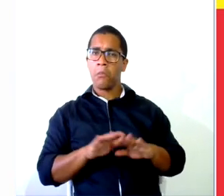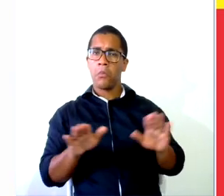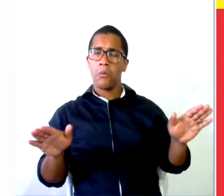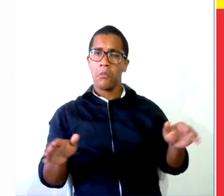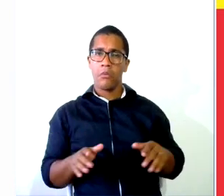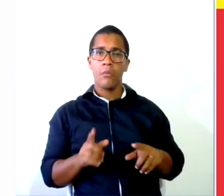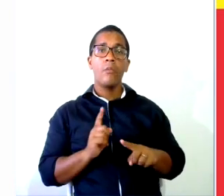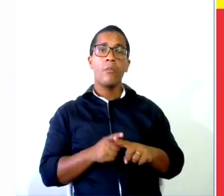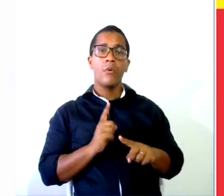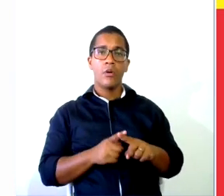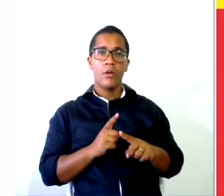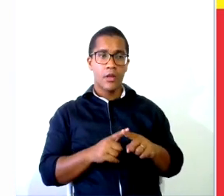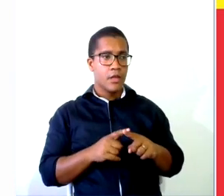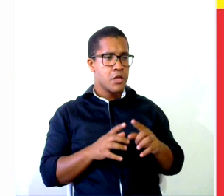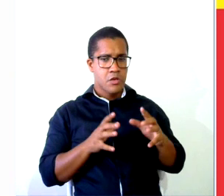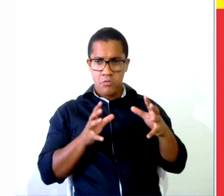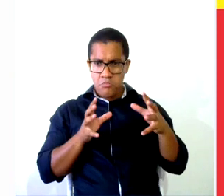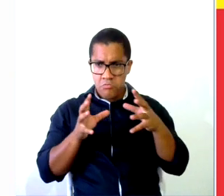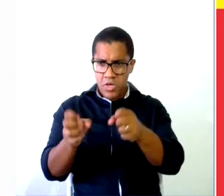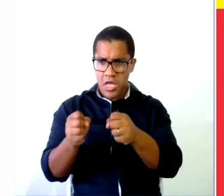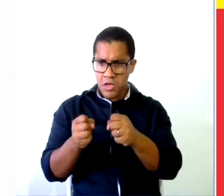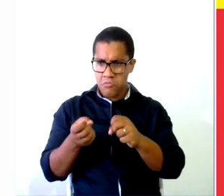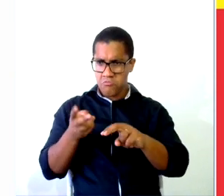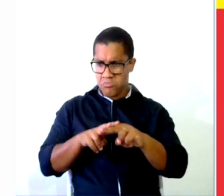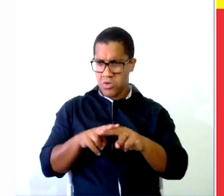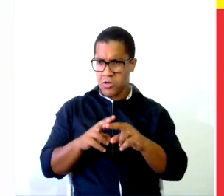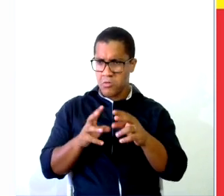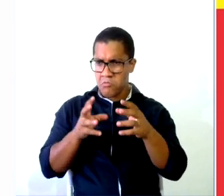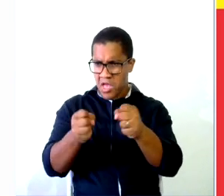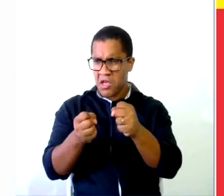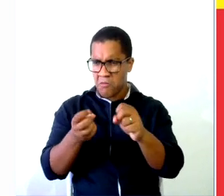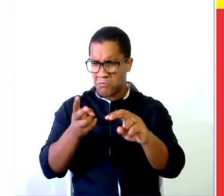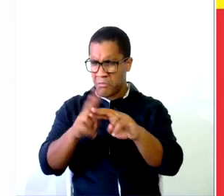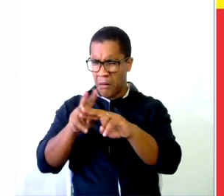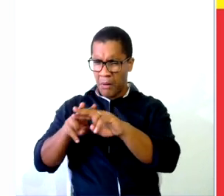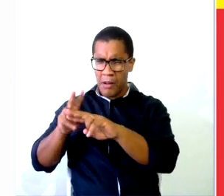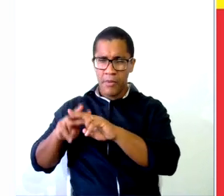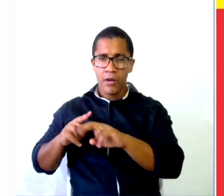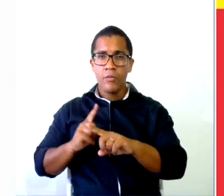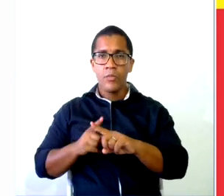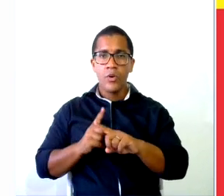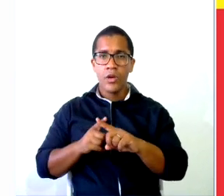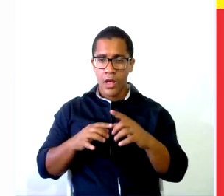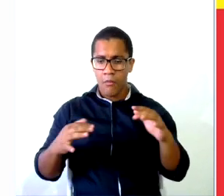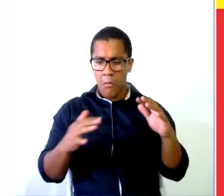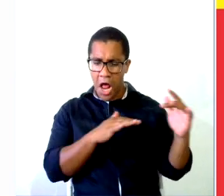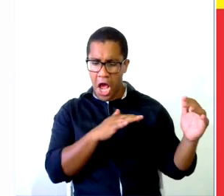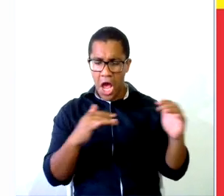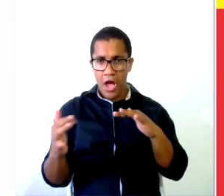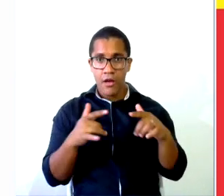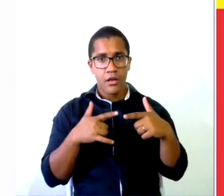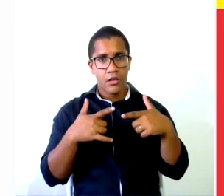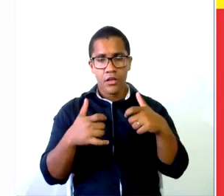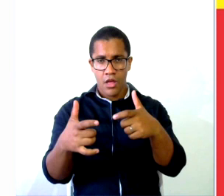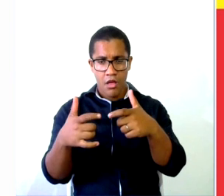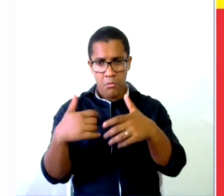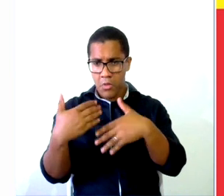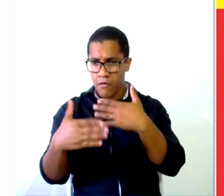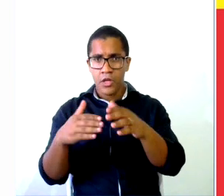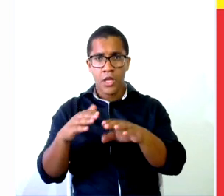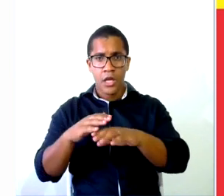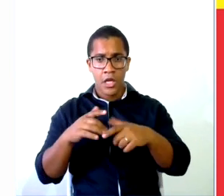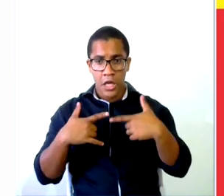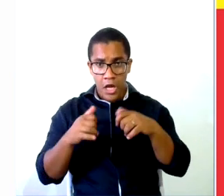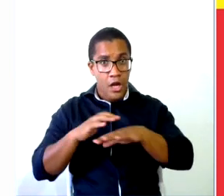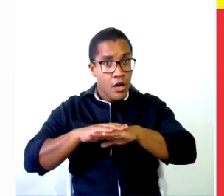que coisa, né? Porque o aprisionamento, né, massivo de escravos durante os grandes conflitos